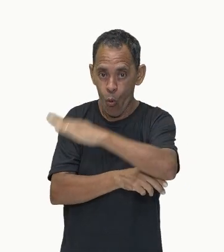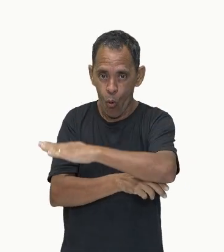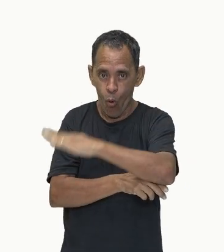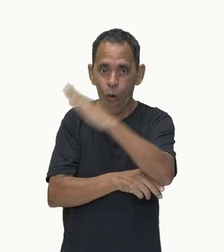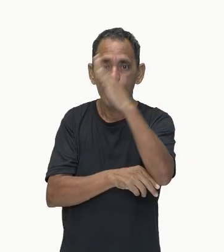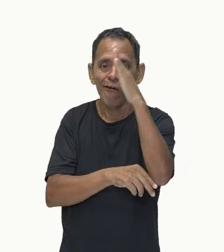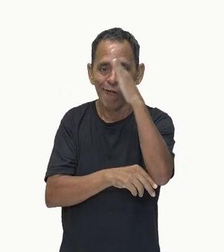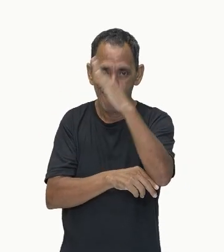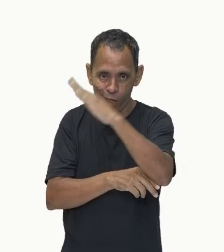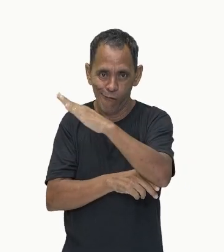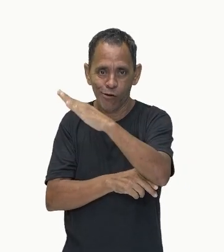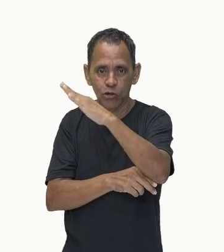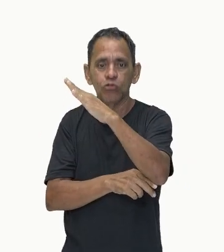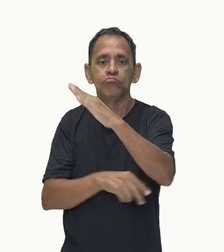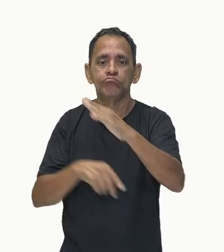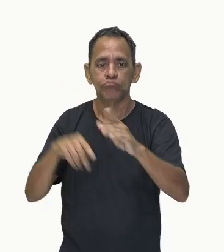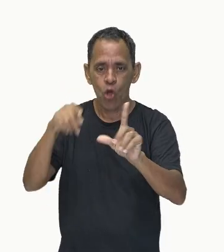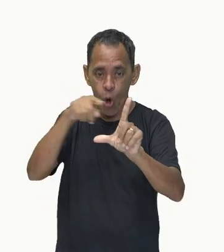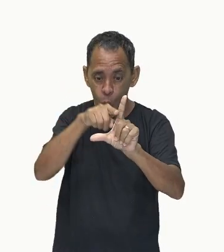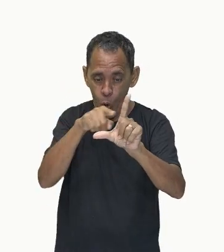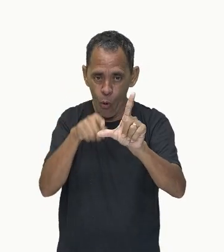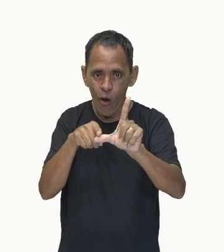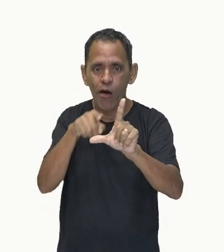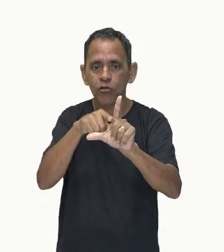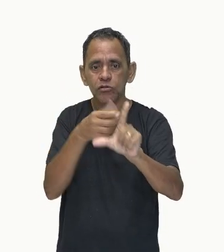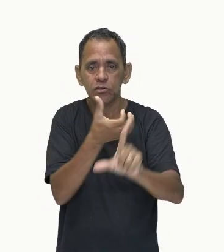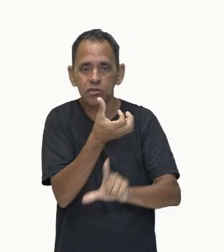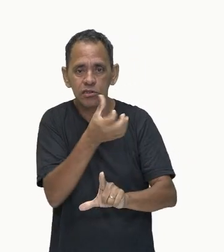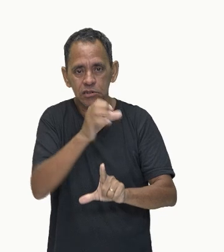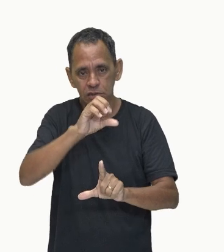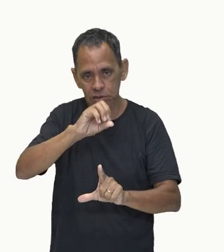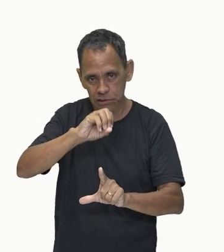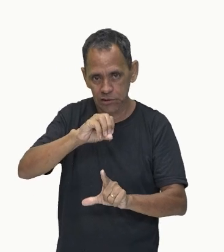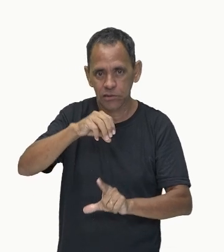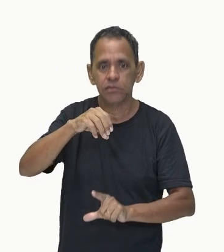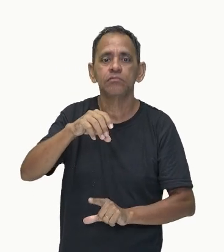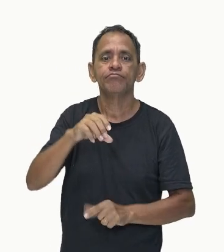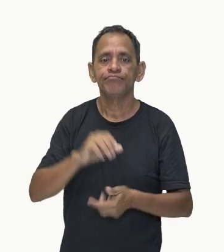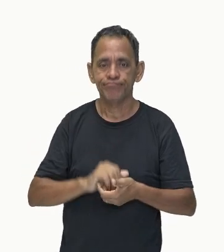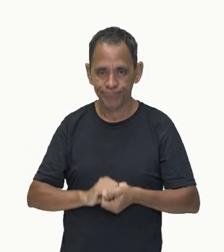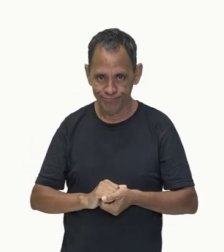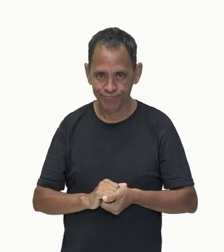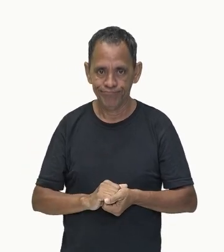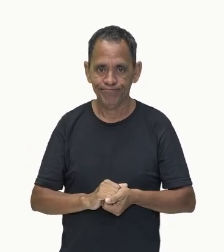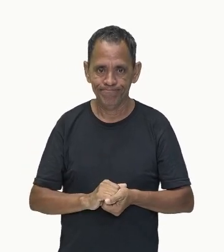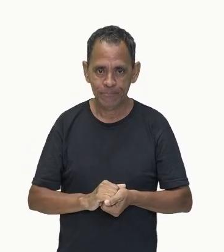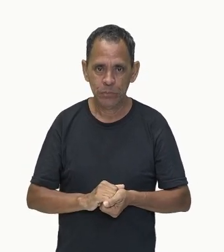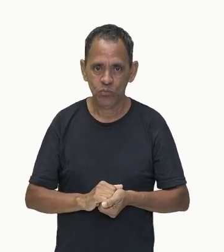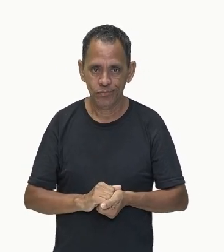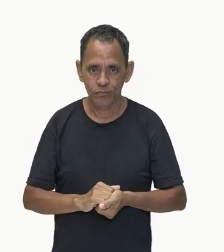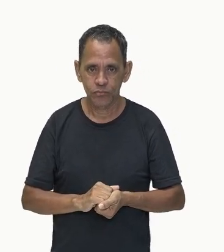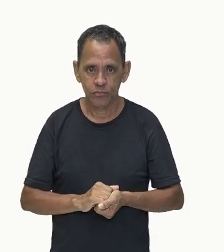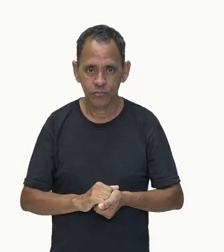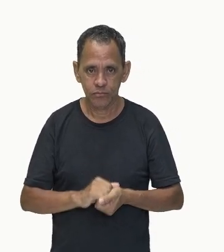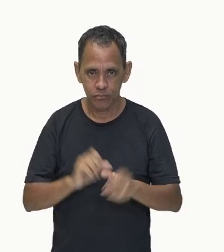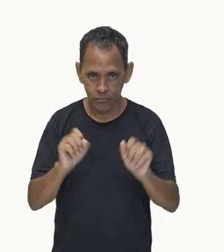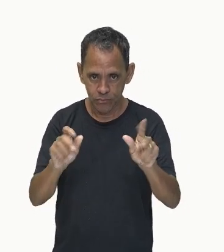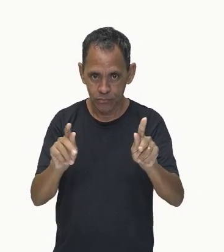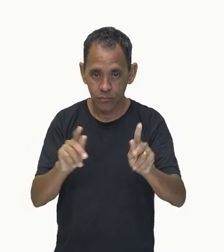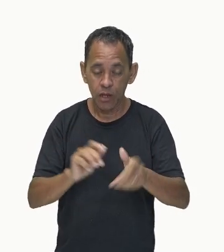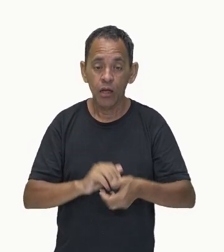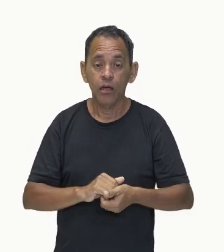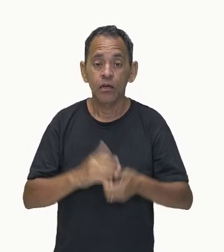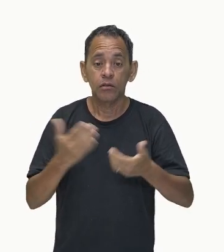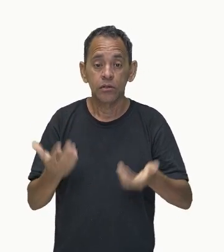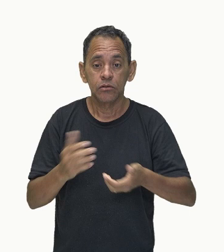ó, 60 graus foi o ângulo de inclinação da força. Tá bom? Então,